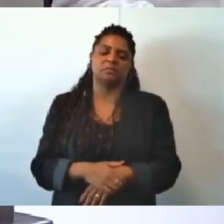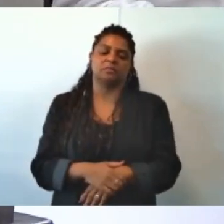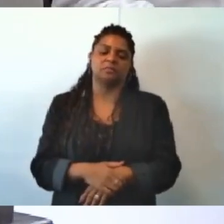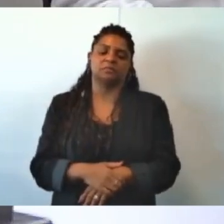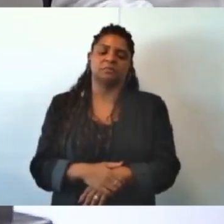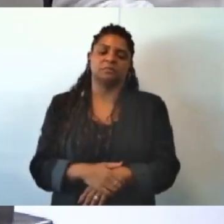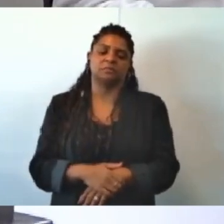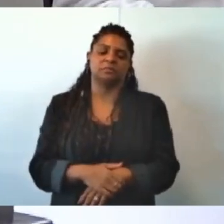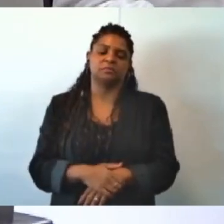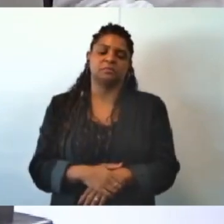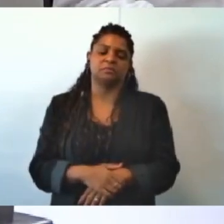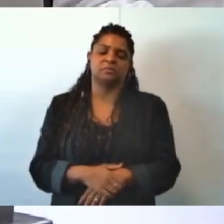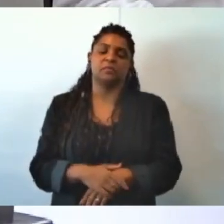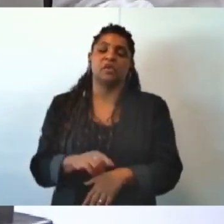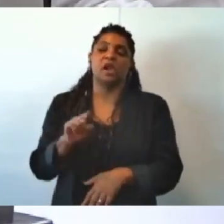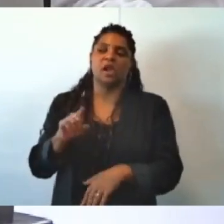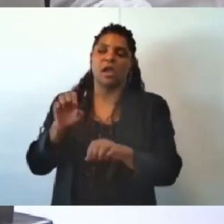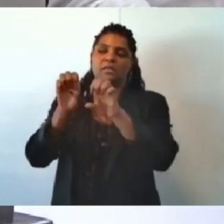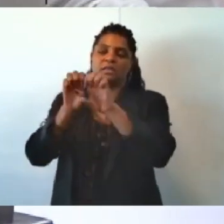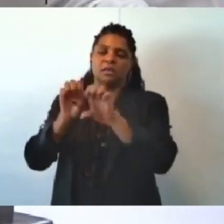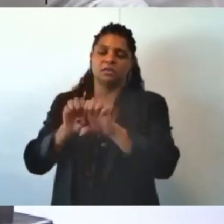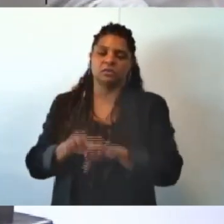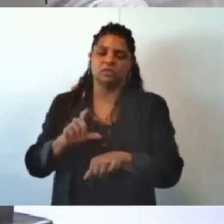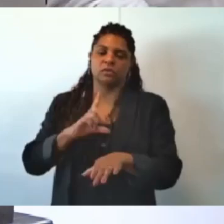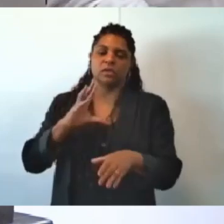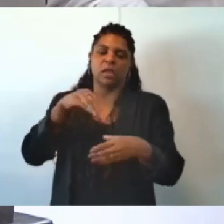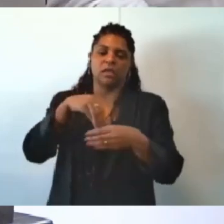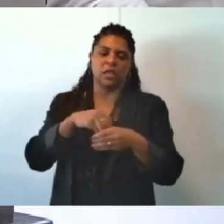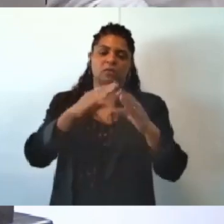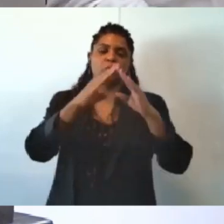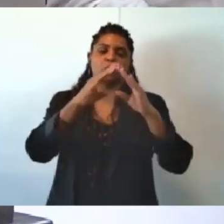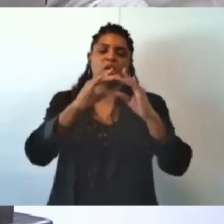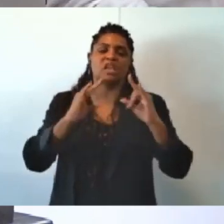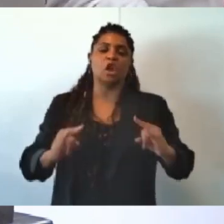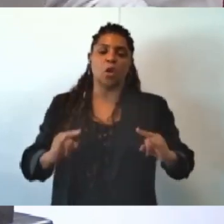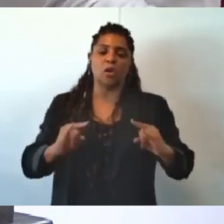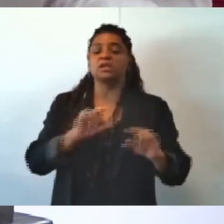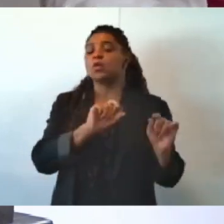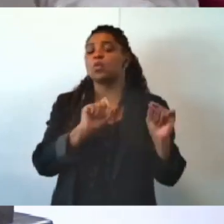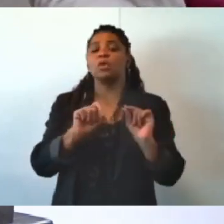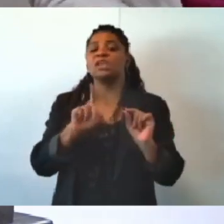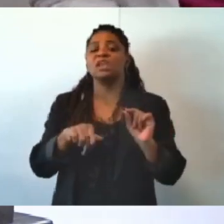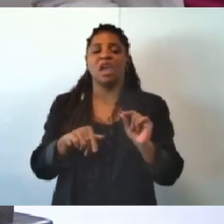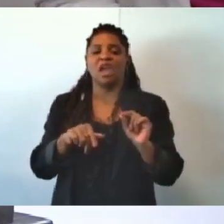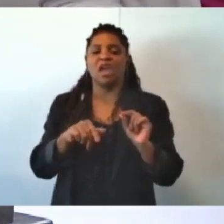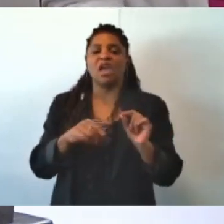Essa estrutura de banheiros que tem dentro desses quiosques, o que, que é? São muitos banheiros?